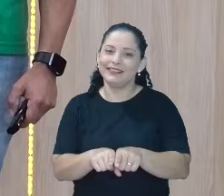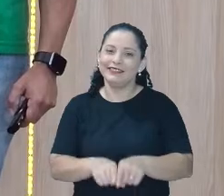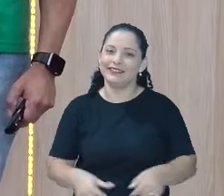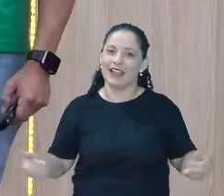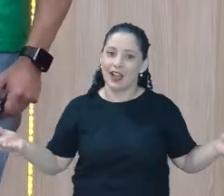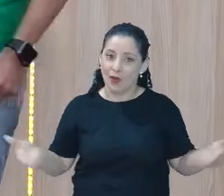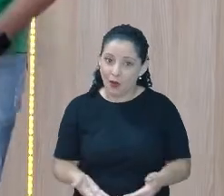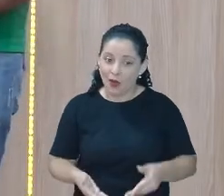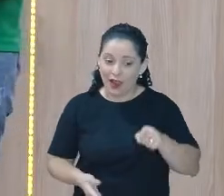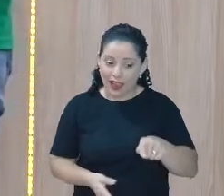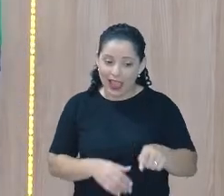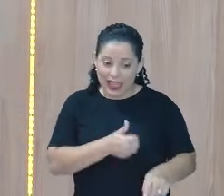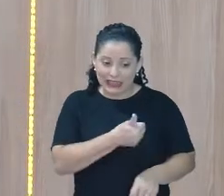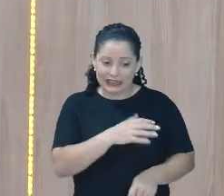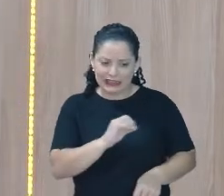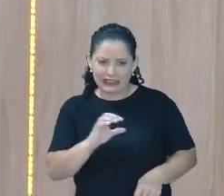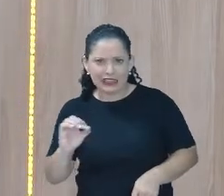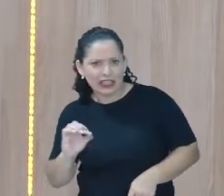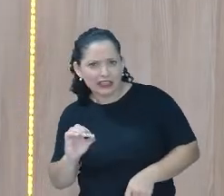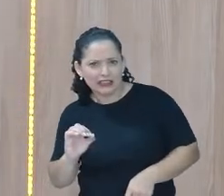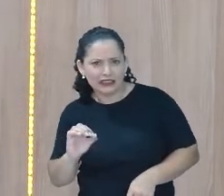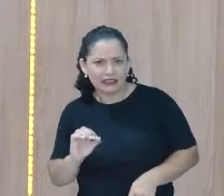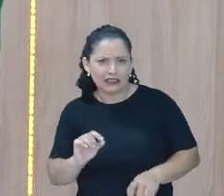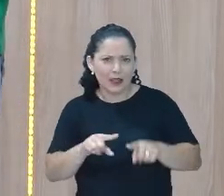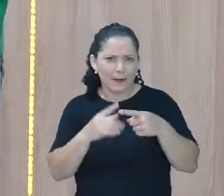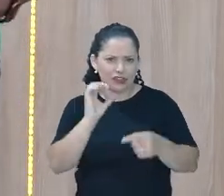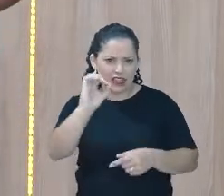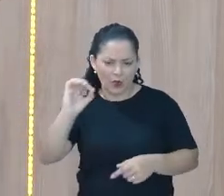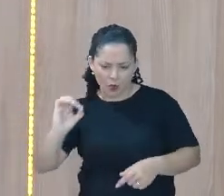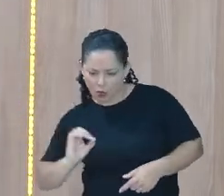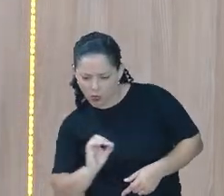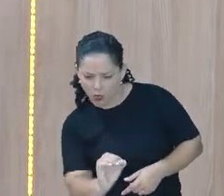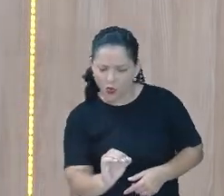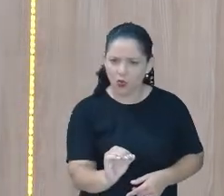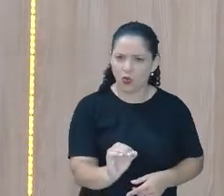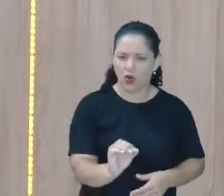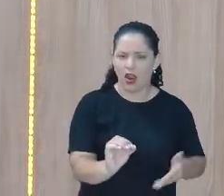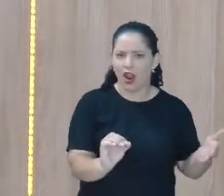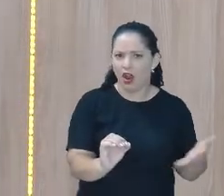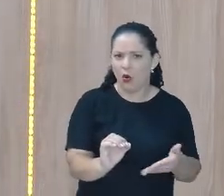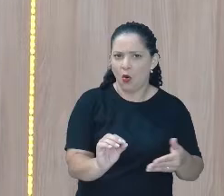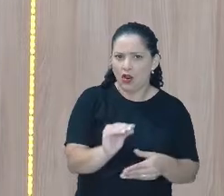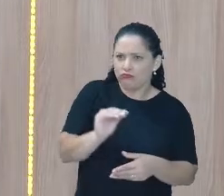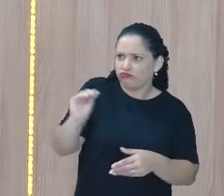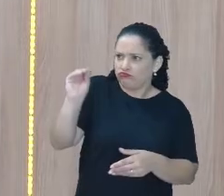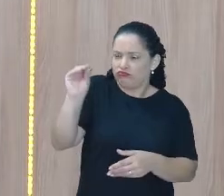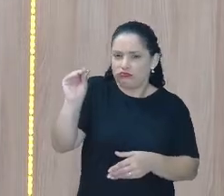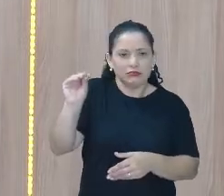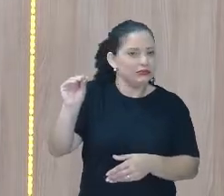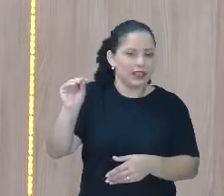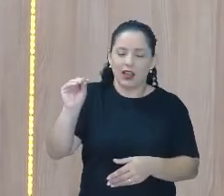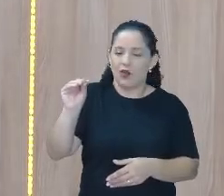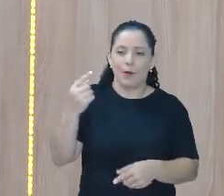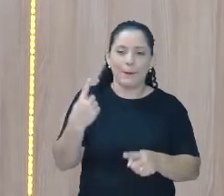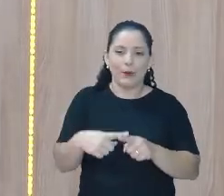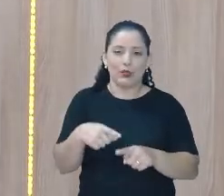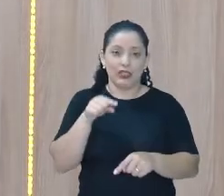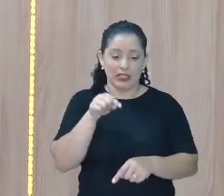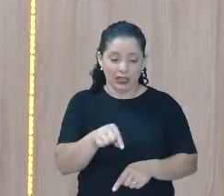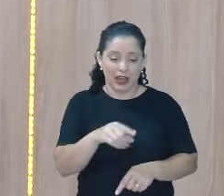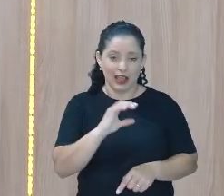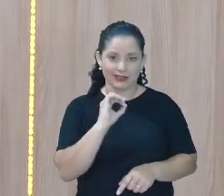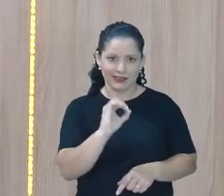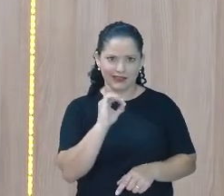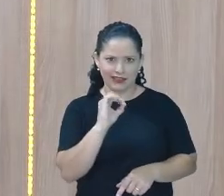número 100. Ah, Pedro, mas se tu colocou o 0 aí, tu vai colocar mais alguma coisa aqui? Não, porque esse 0